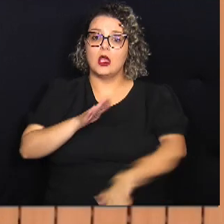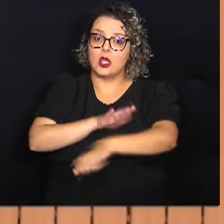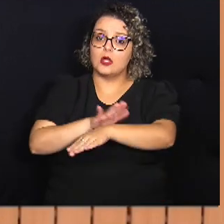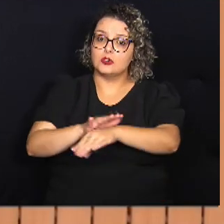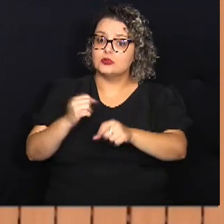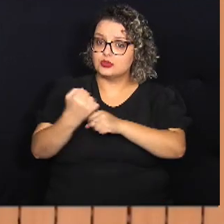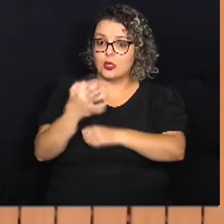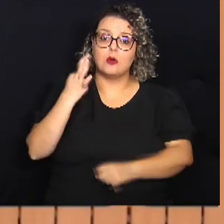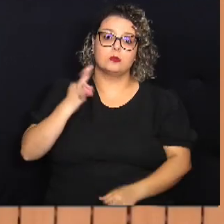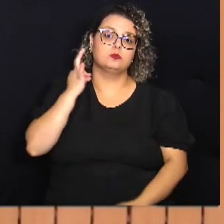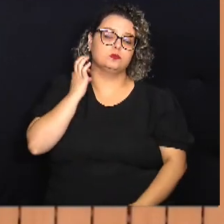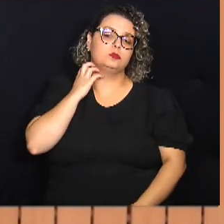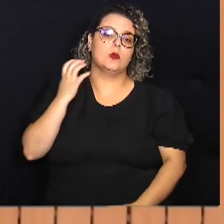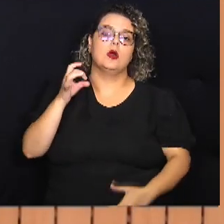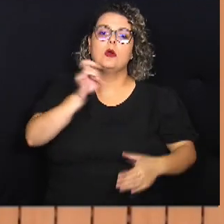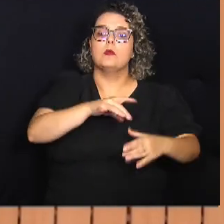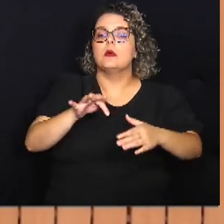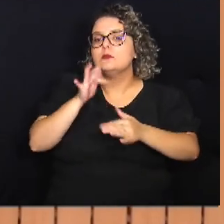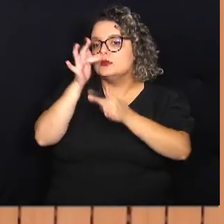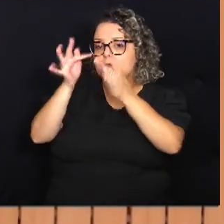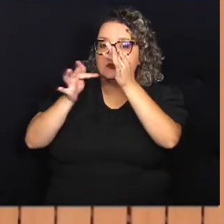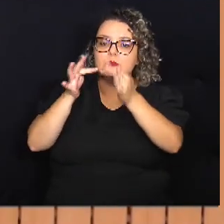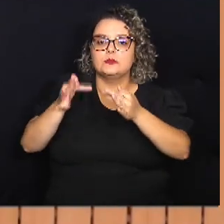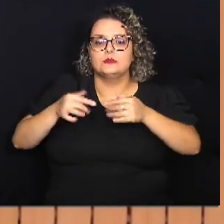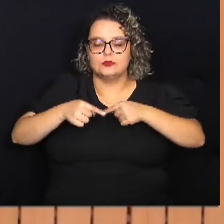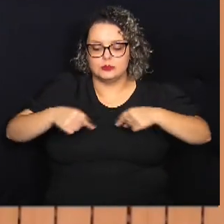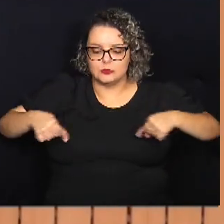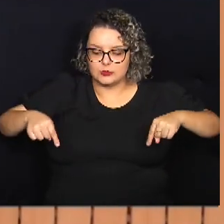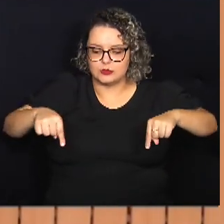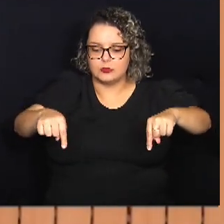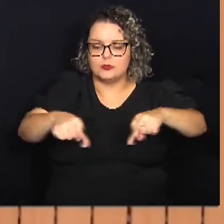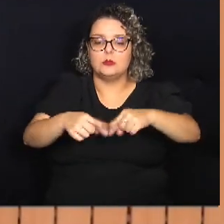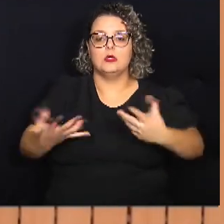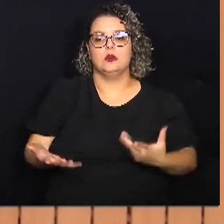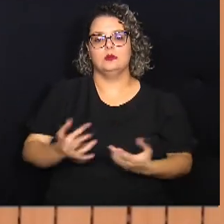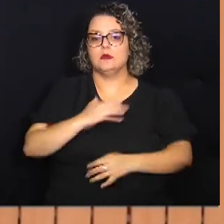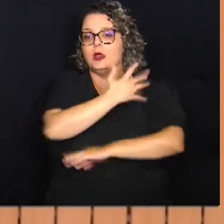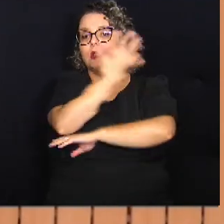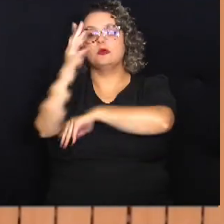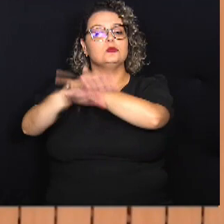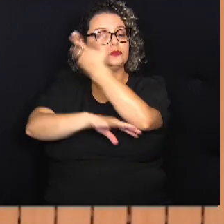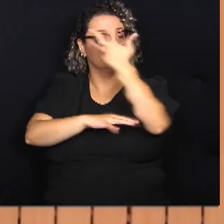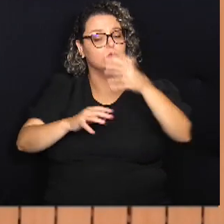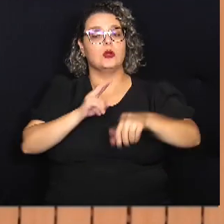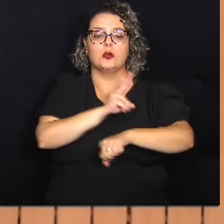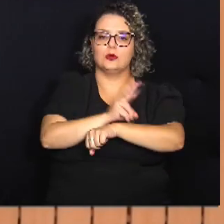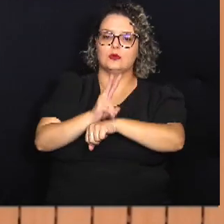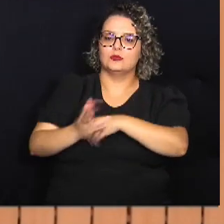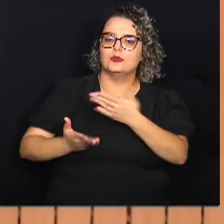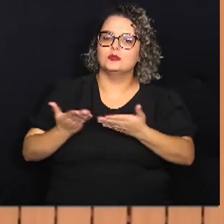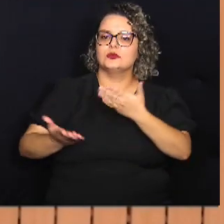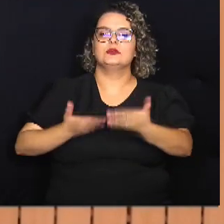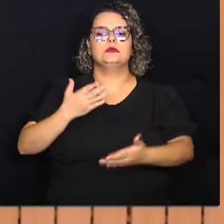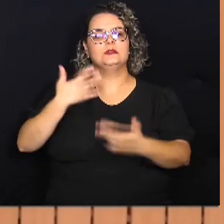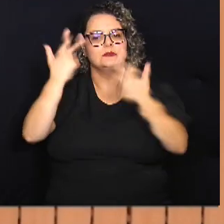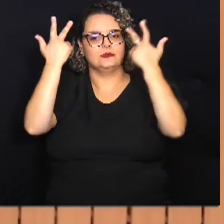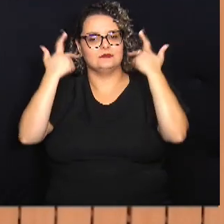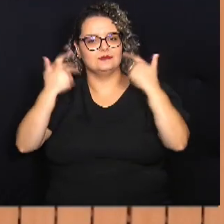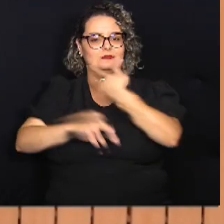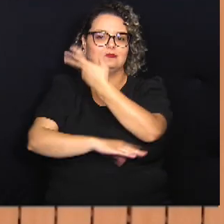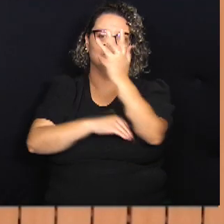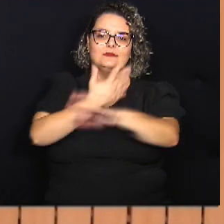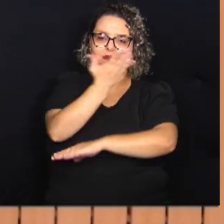né? Plante flores no seu jardim, árvores, né? Cuide da natureza e a gente vai estar cuidando da